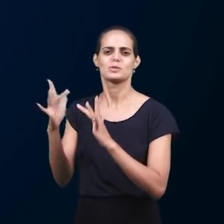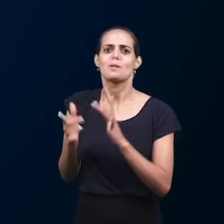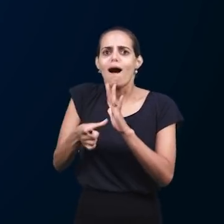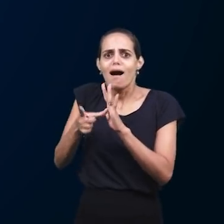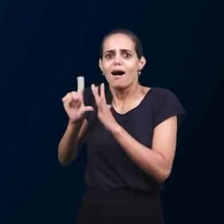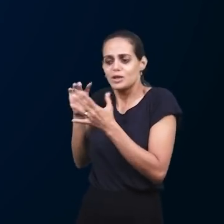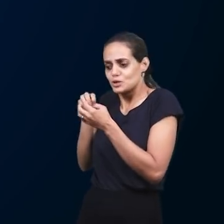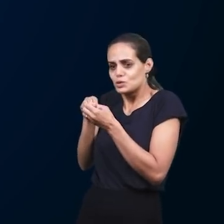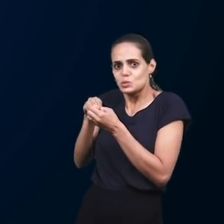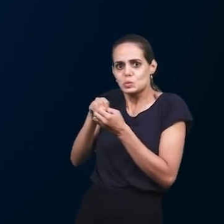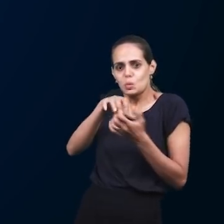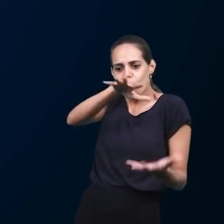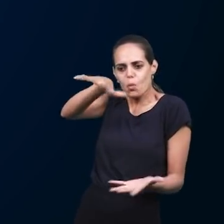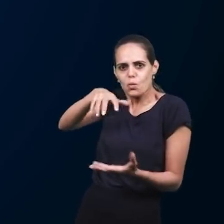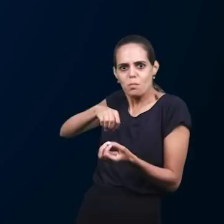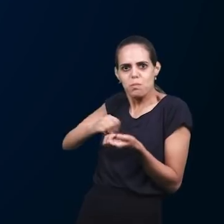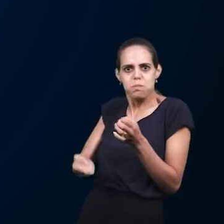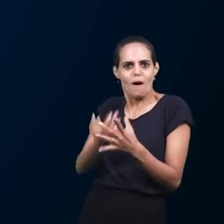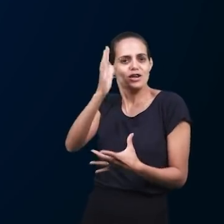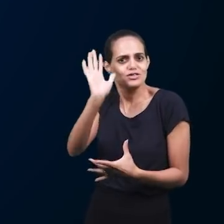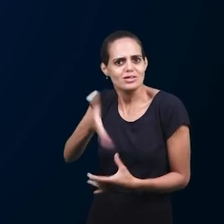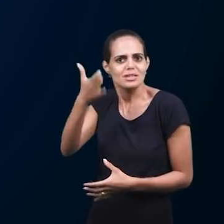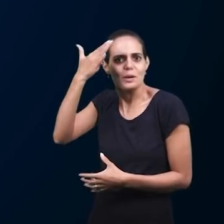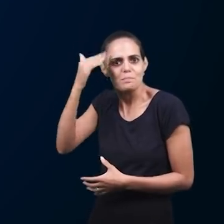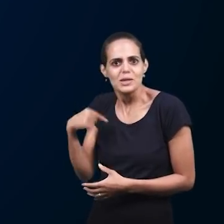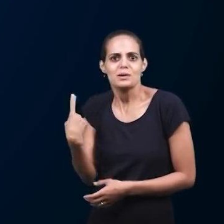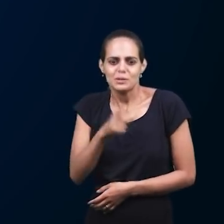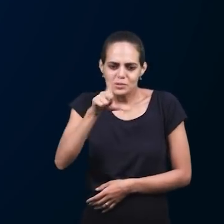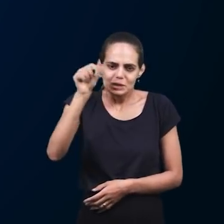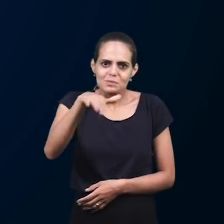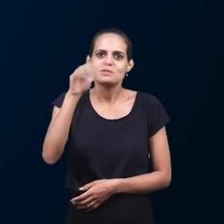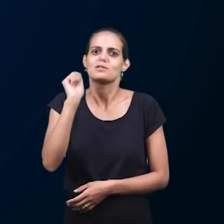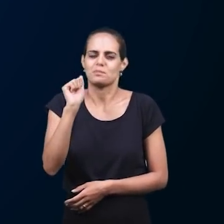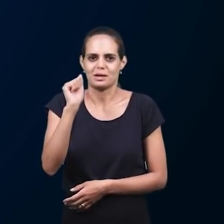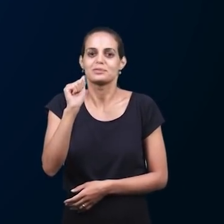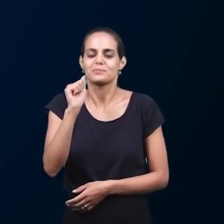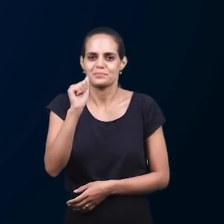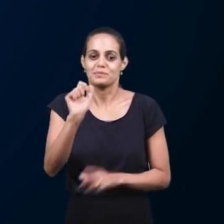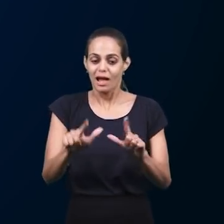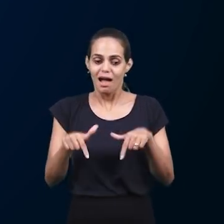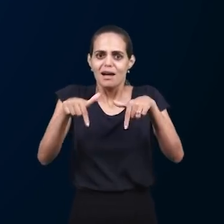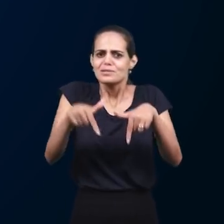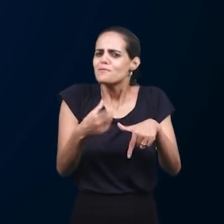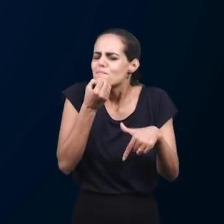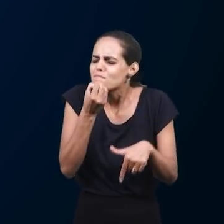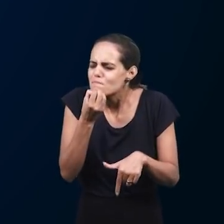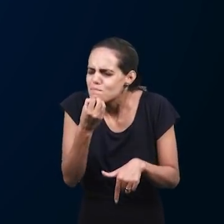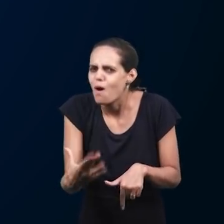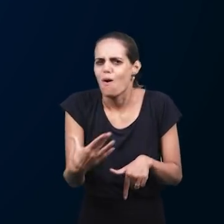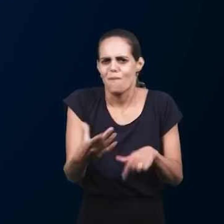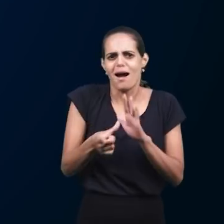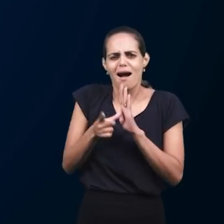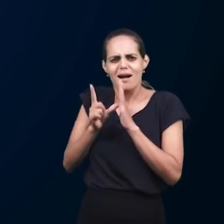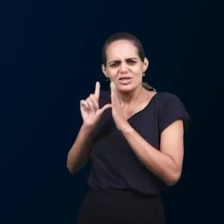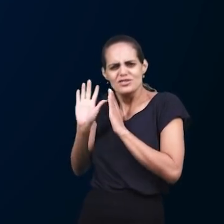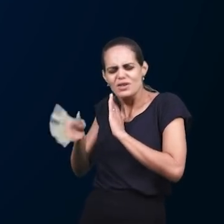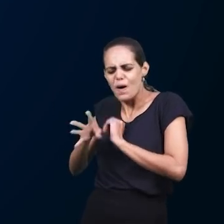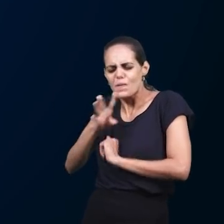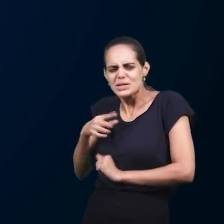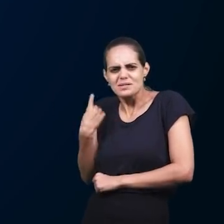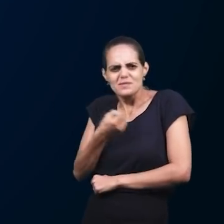da fundação do mundo. Com isso, nós identificamos que o primeiro ato de benevolência de Deus para conosco foi pré-conhecer-nos, e